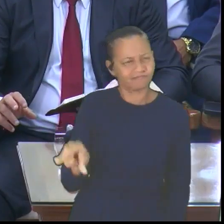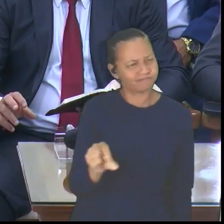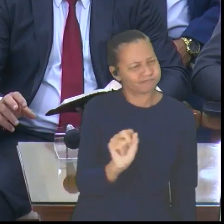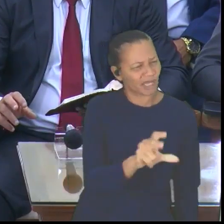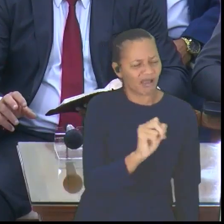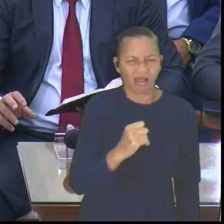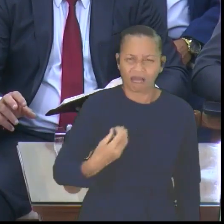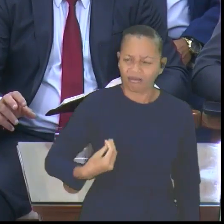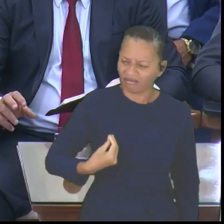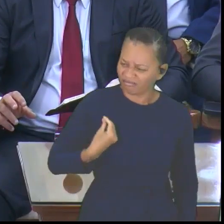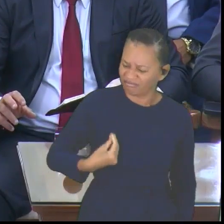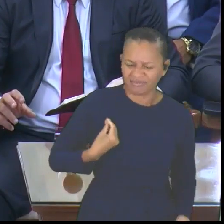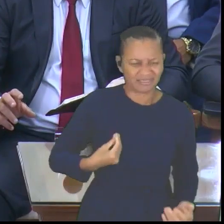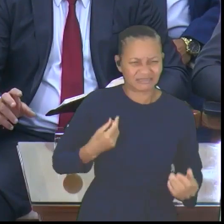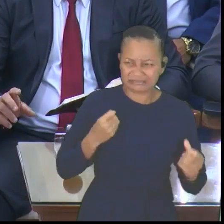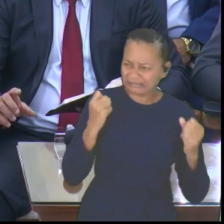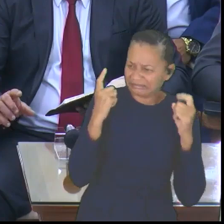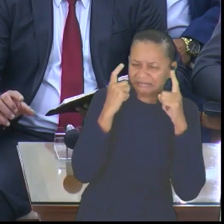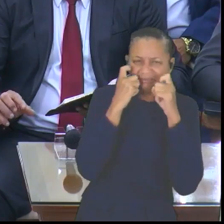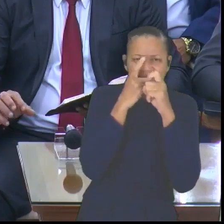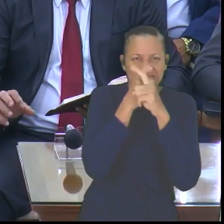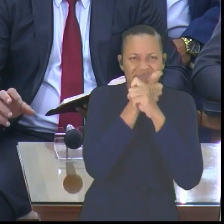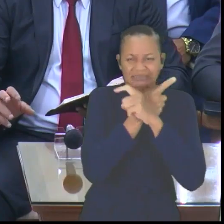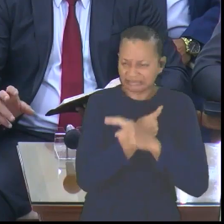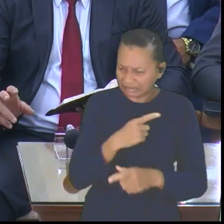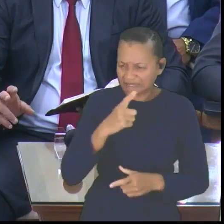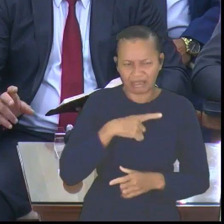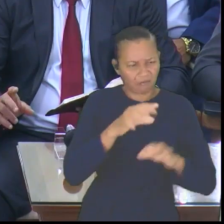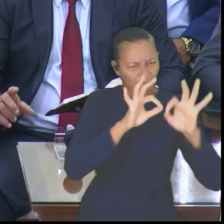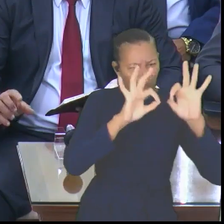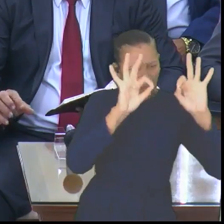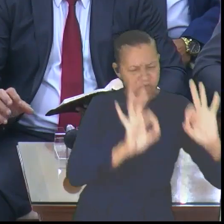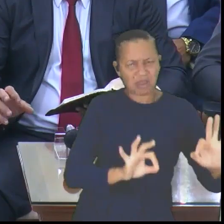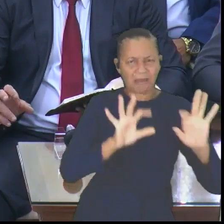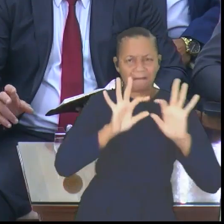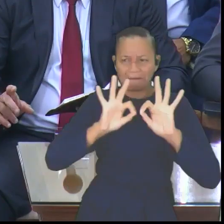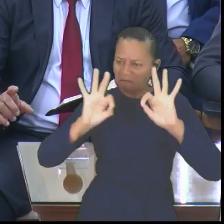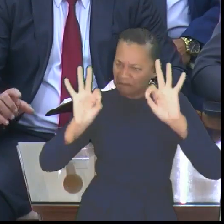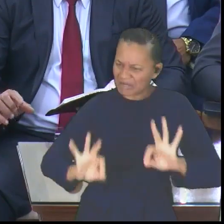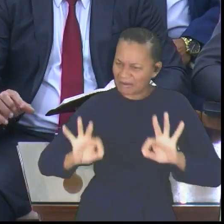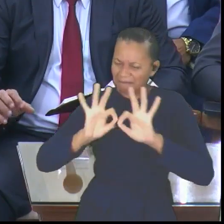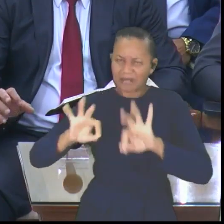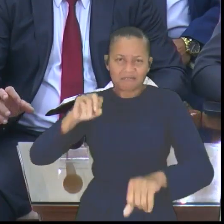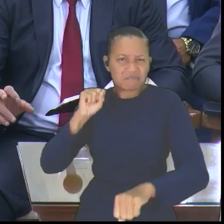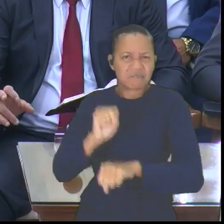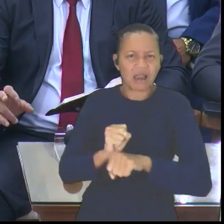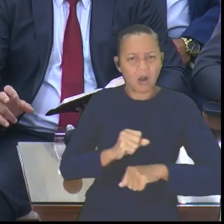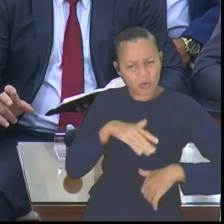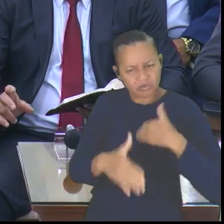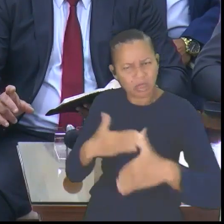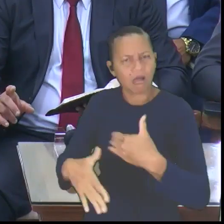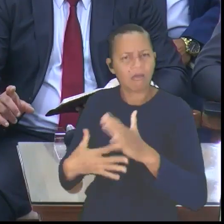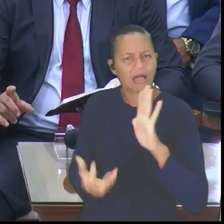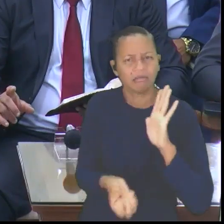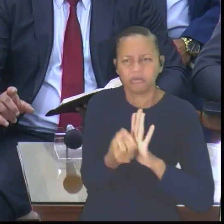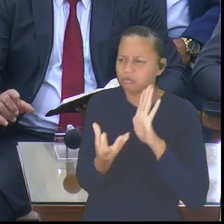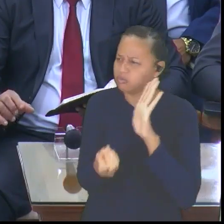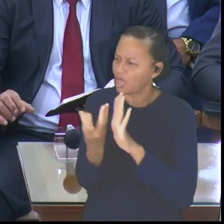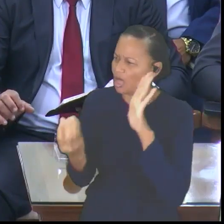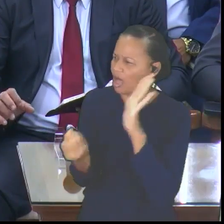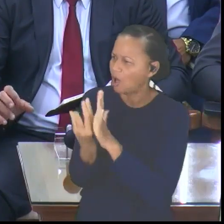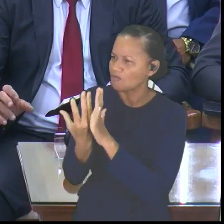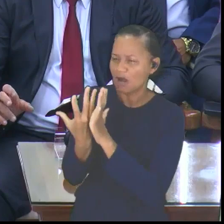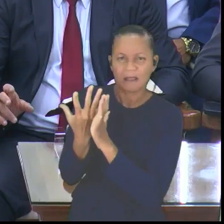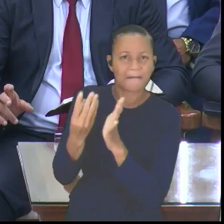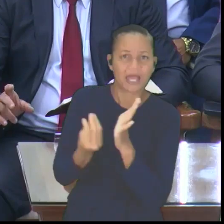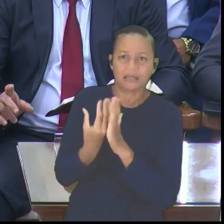como estes, de muitos e muitos planos para barrar a igreja de Deus, para frear o